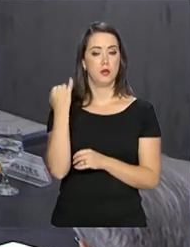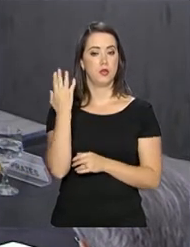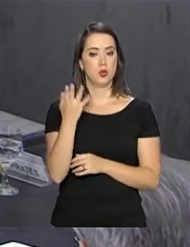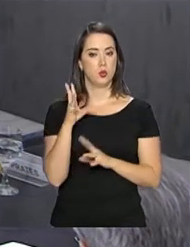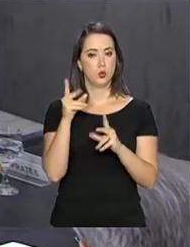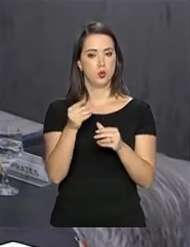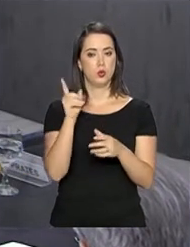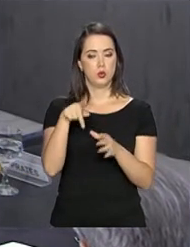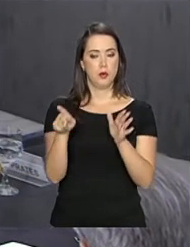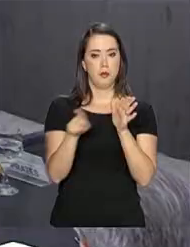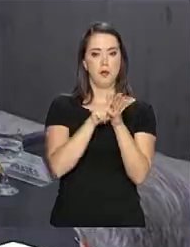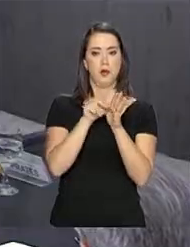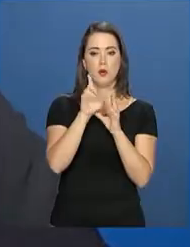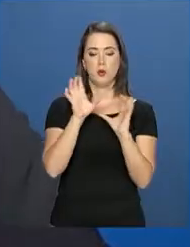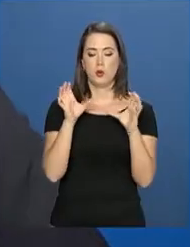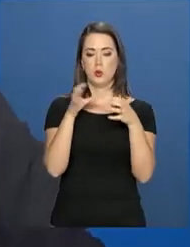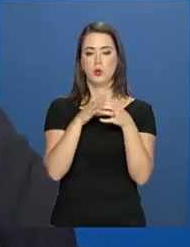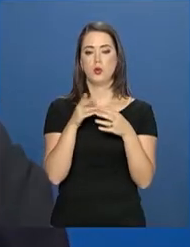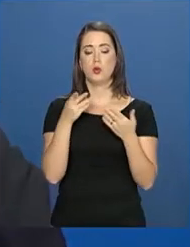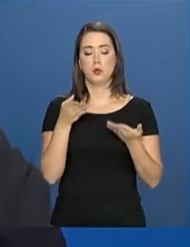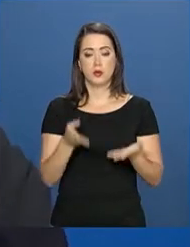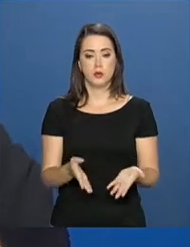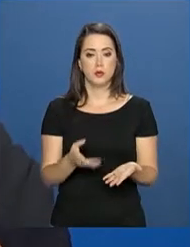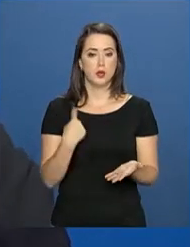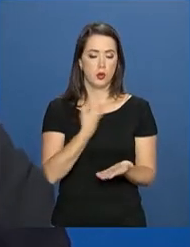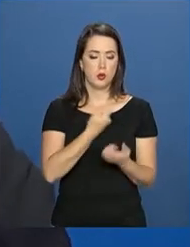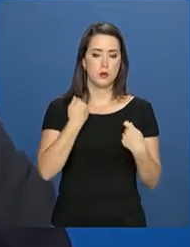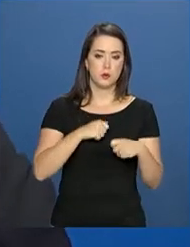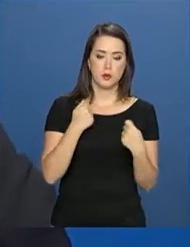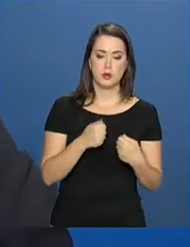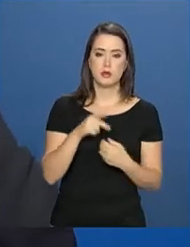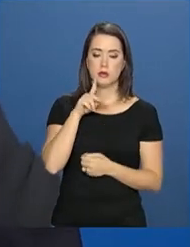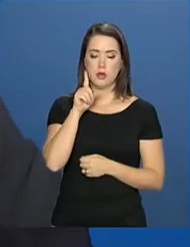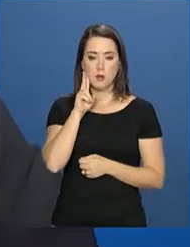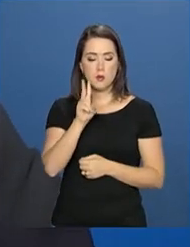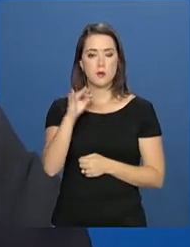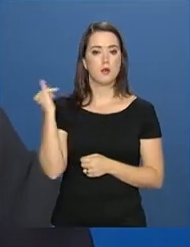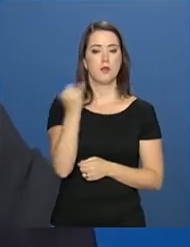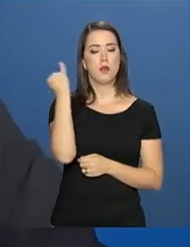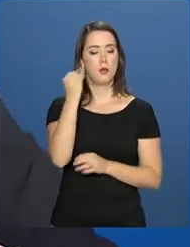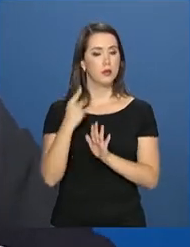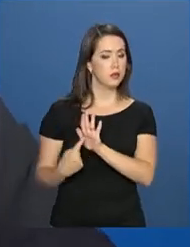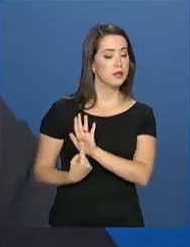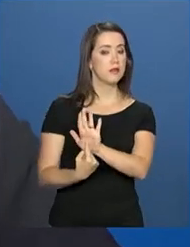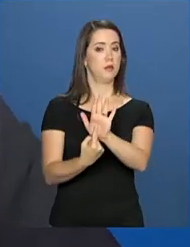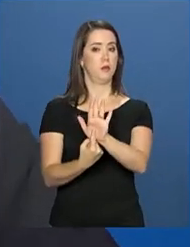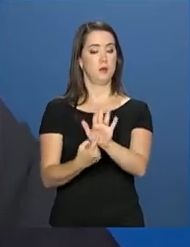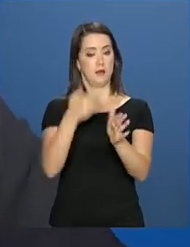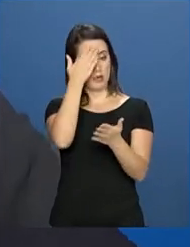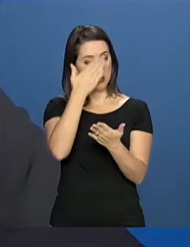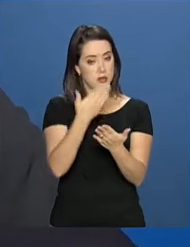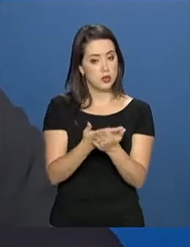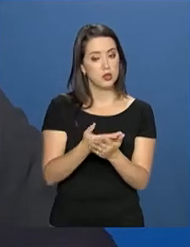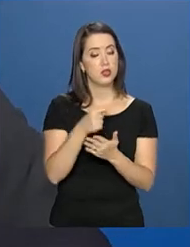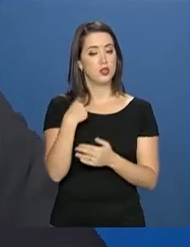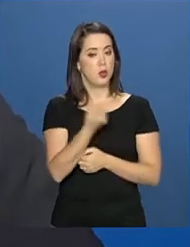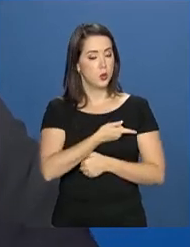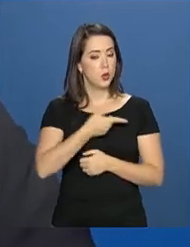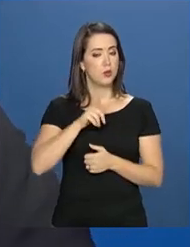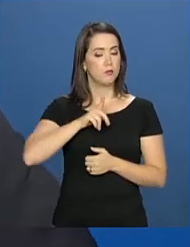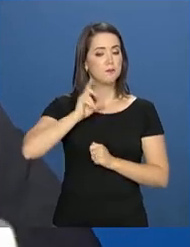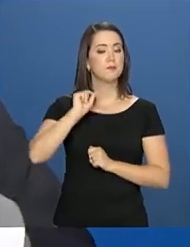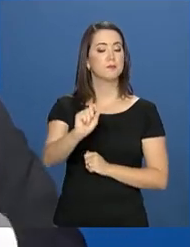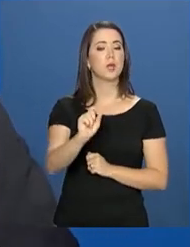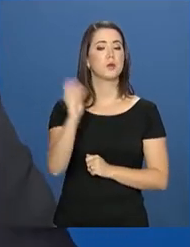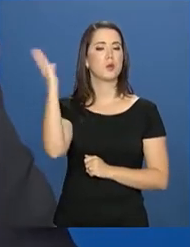é fruto deste concelho nós temos que valorizar e sistemas para revelar um certo otimismo porque nós temos no brasil